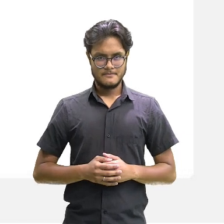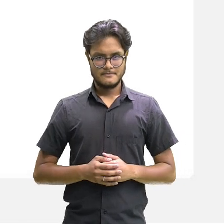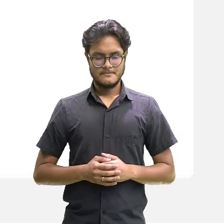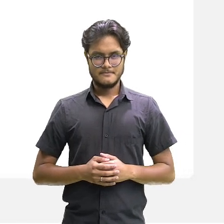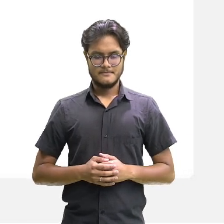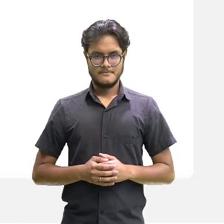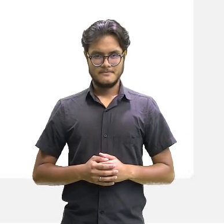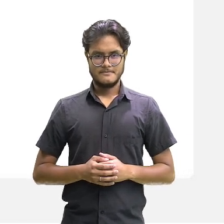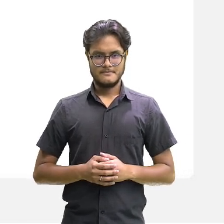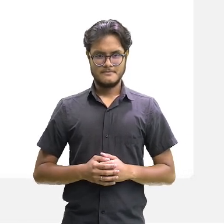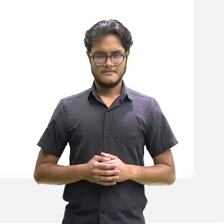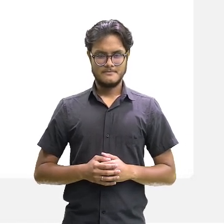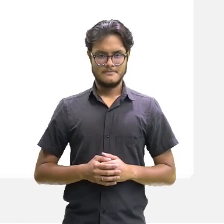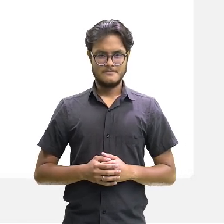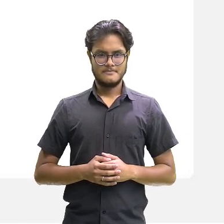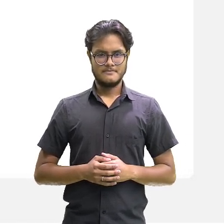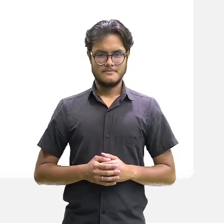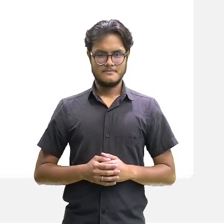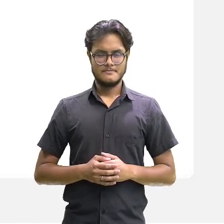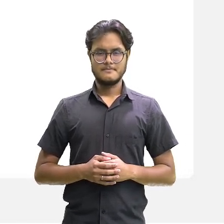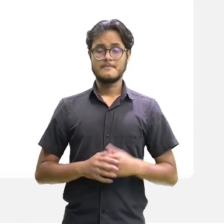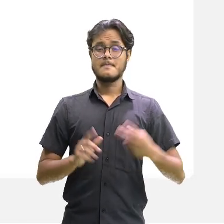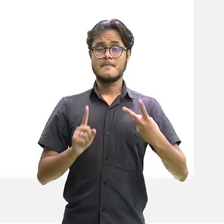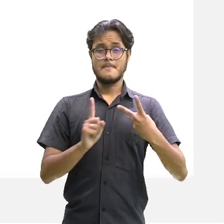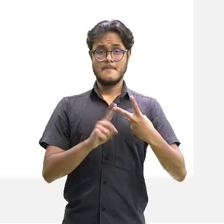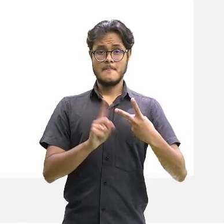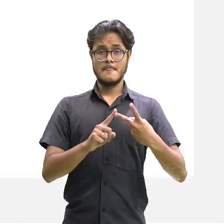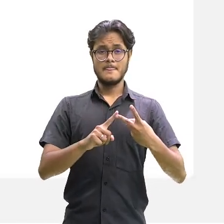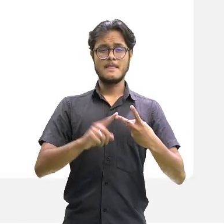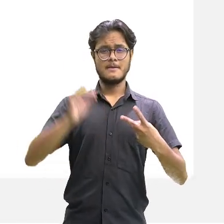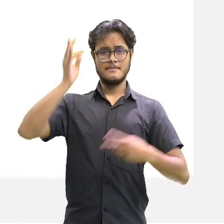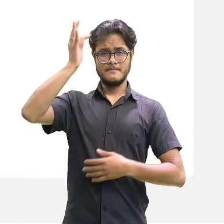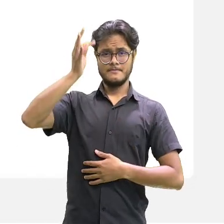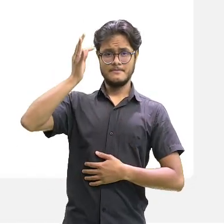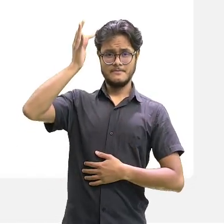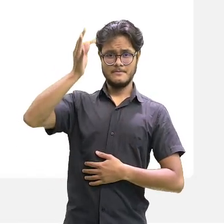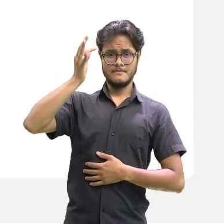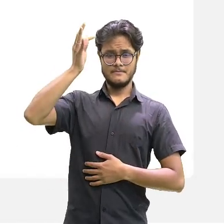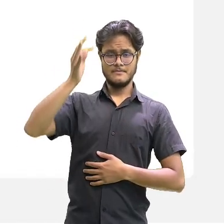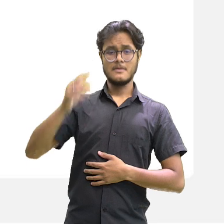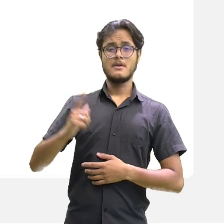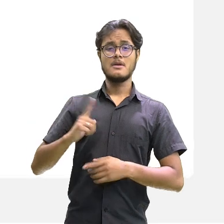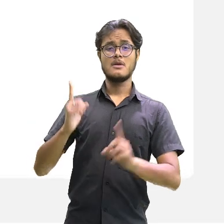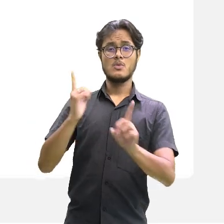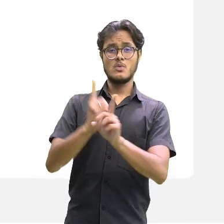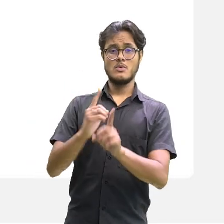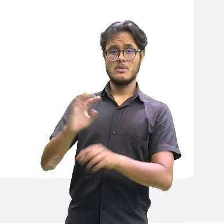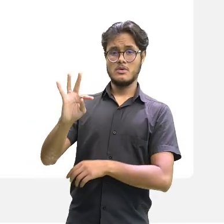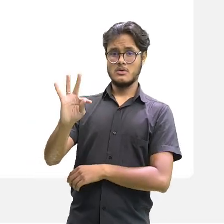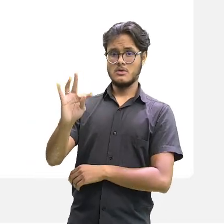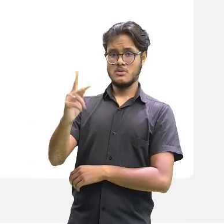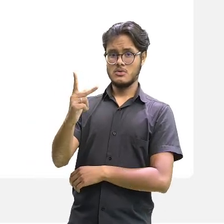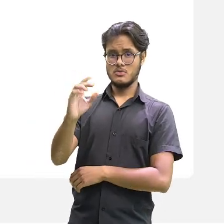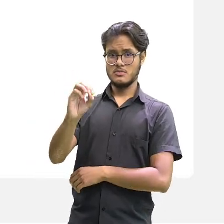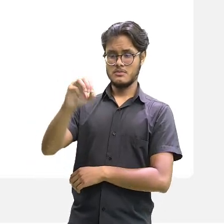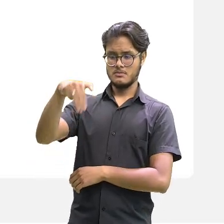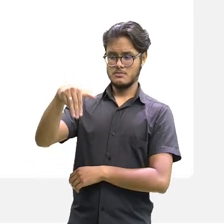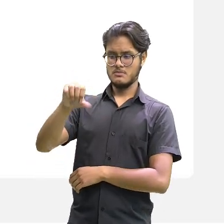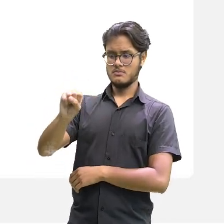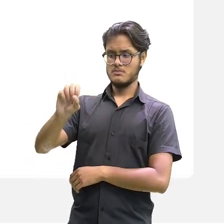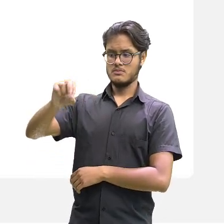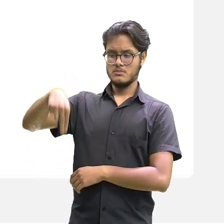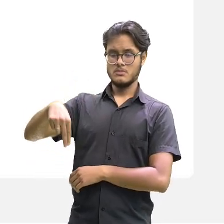Beleza? Vamos para a nossa próxima teoria. Então, o Thomson, pessoal, descobriu o elétron que o Dalton não fazia ideia